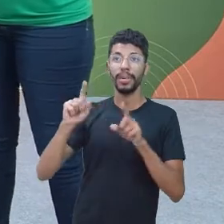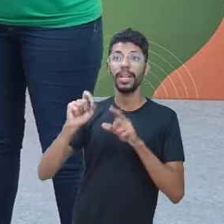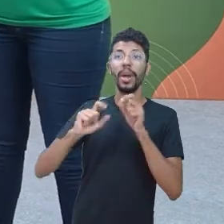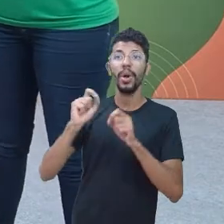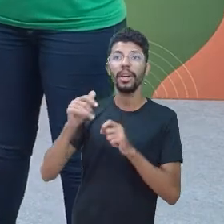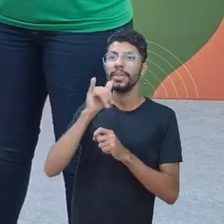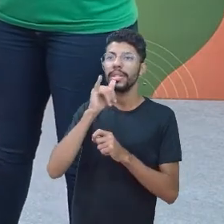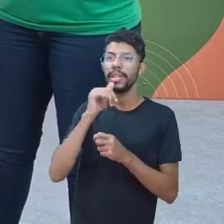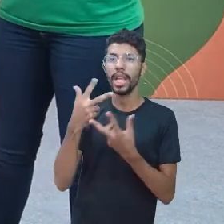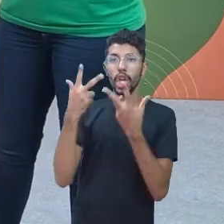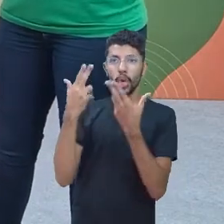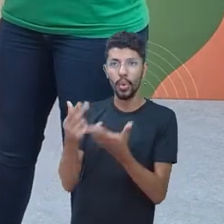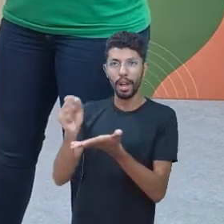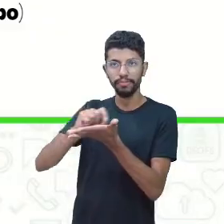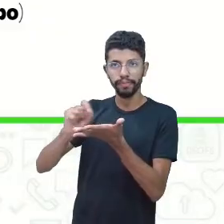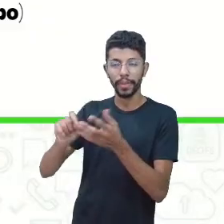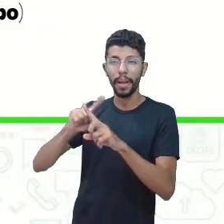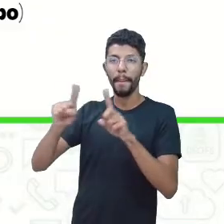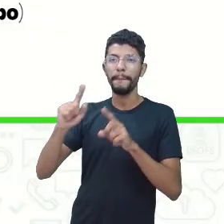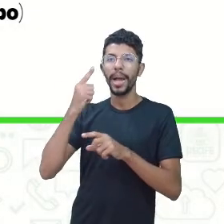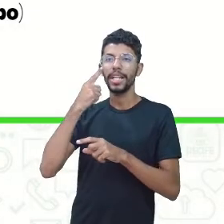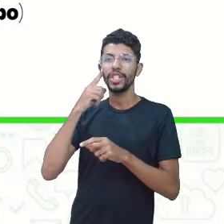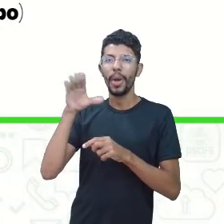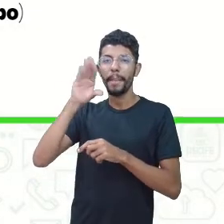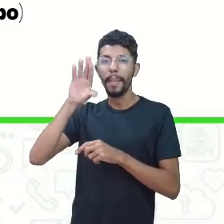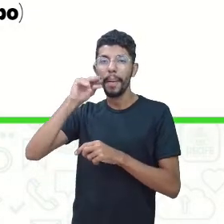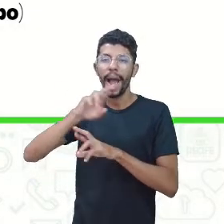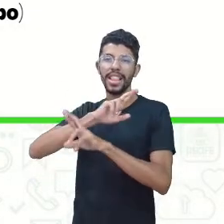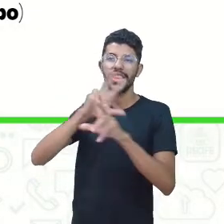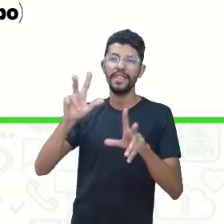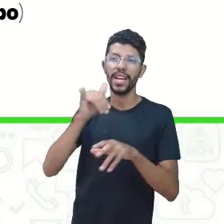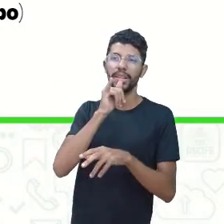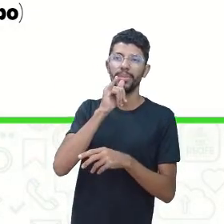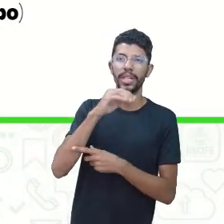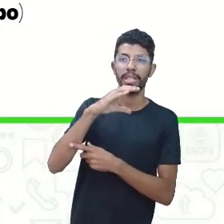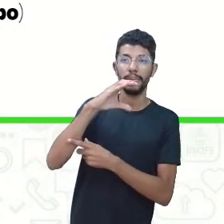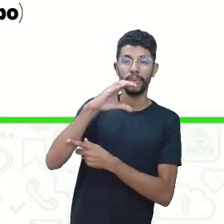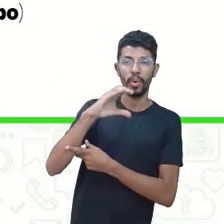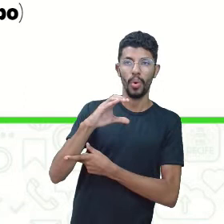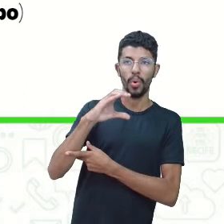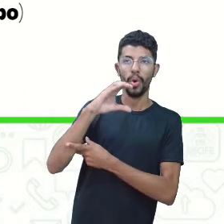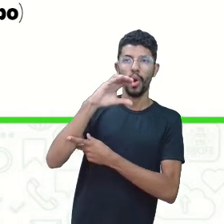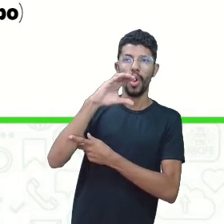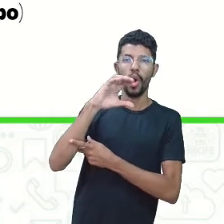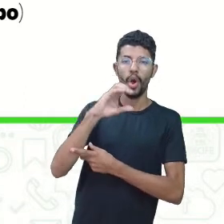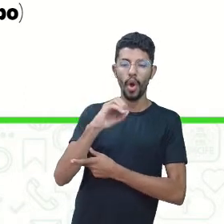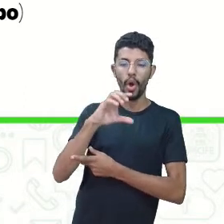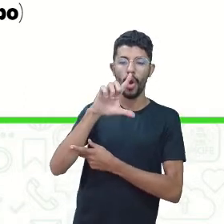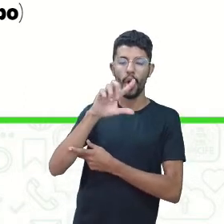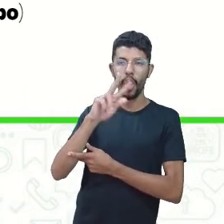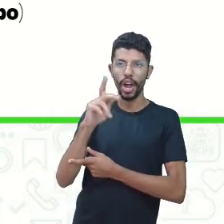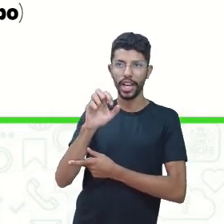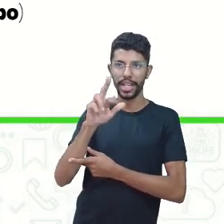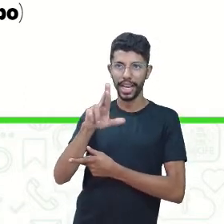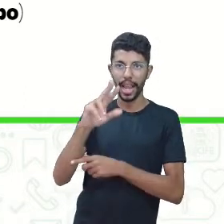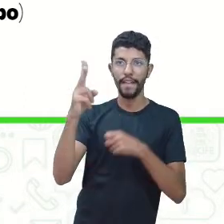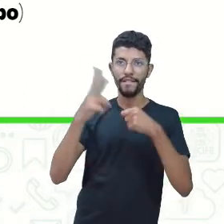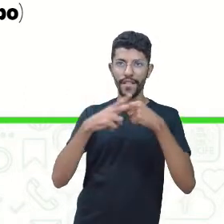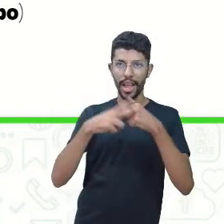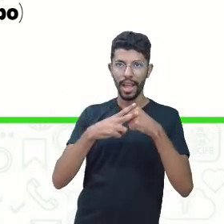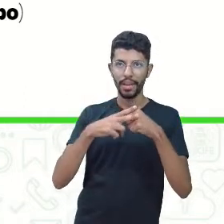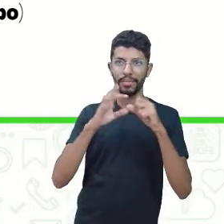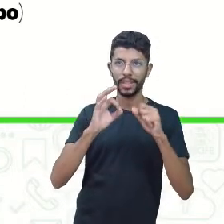Por exemplo, colher é um verbo, né? Verbo colher, colher flores.